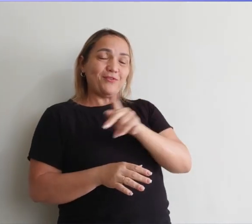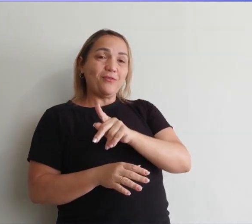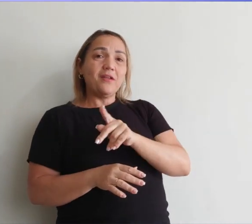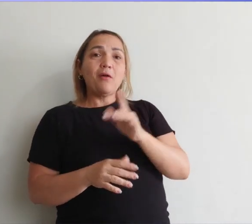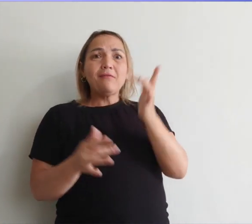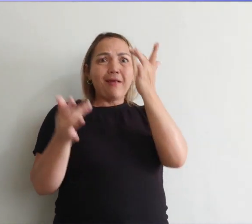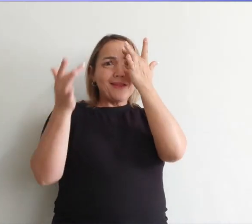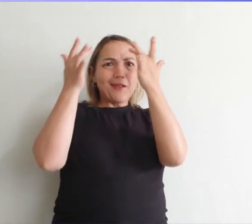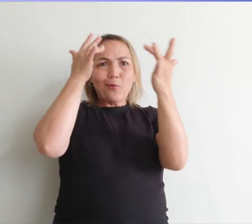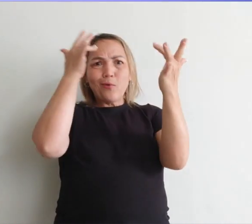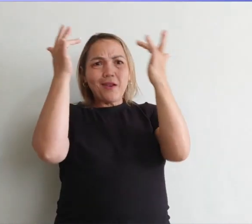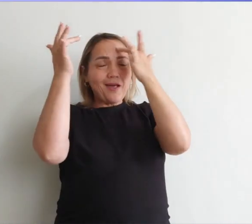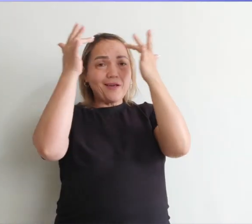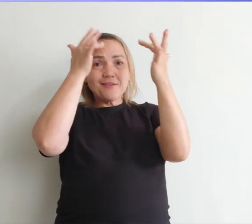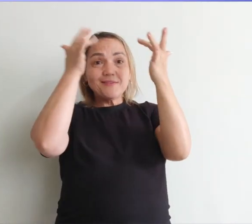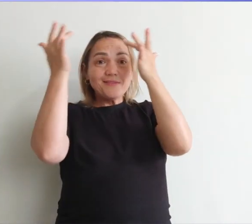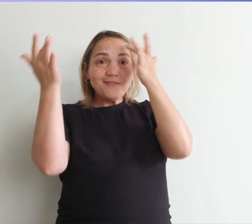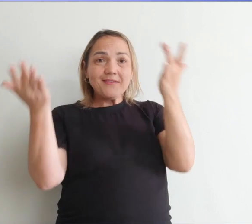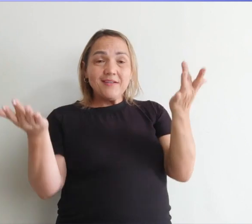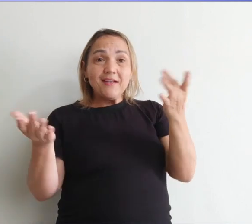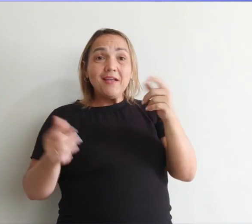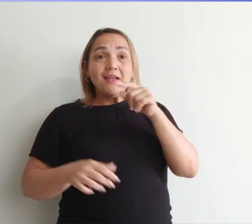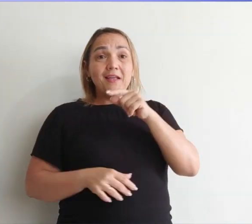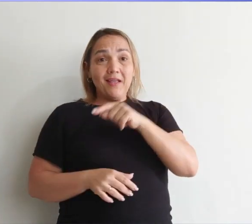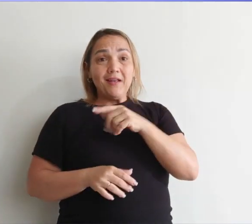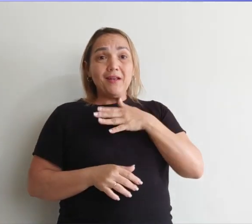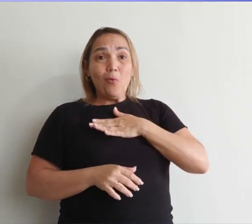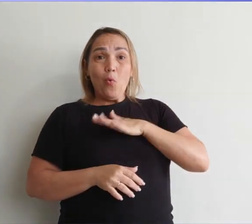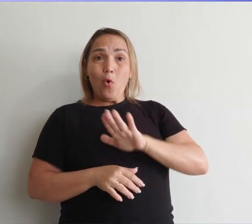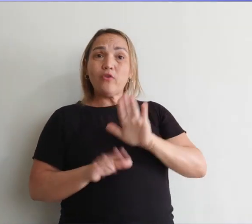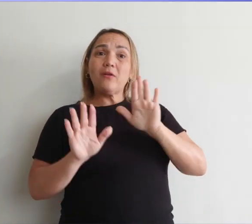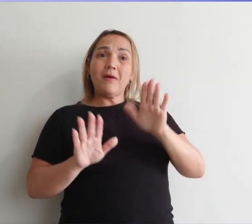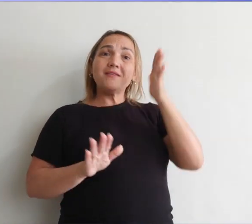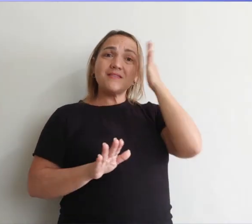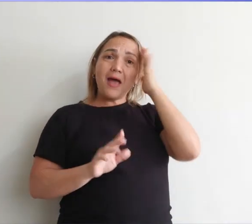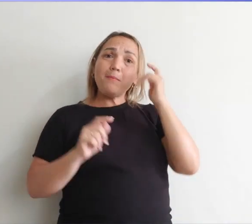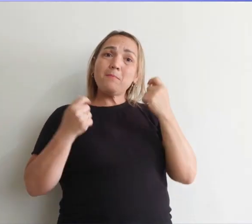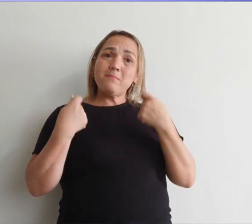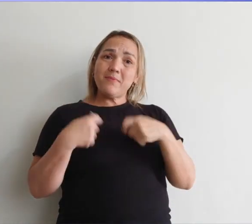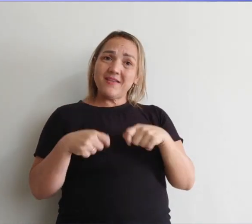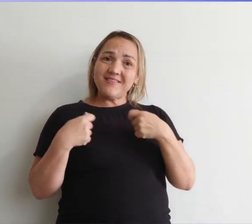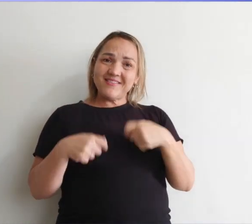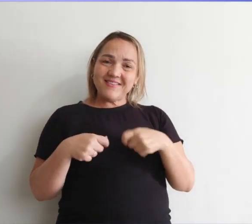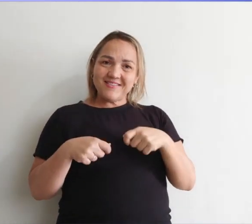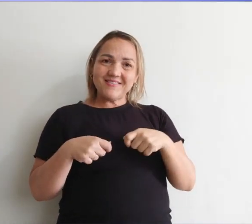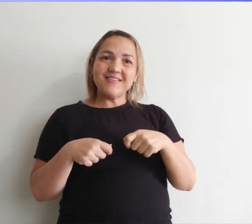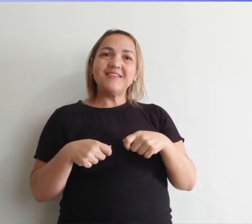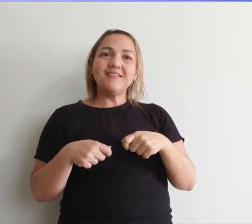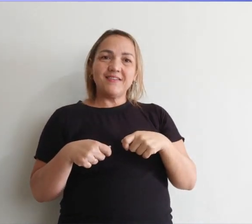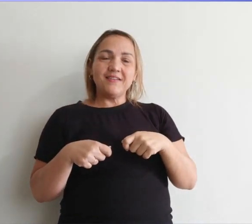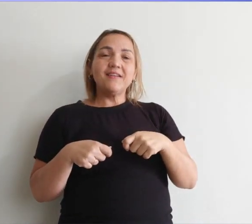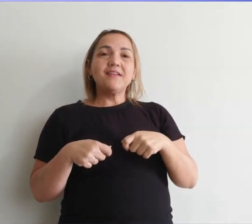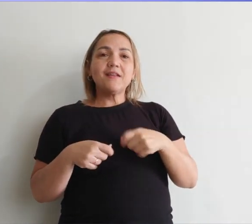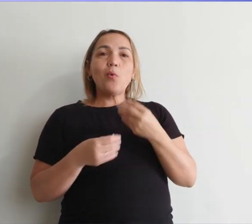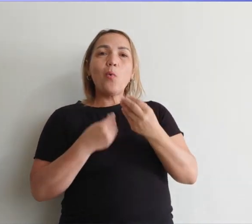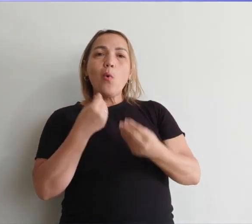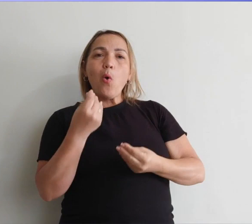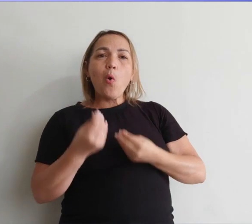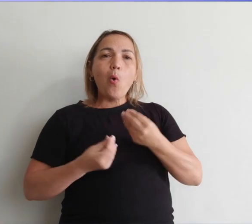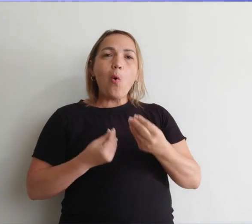parte de decorar, eu não gosto, mas eu sei que é necessário. Então, eu valorizo muito a questão da pessoa entender